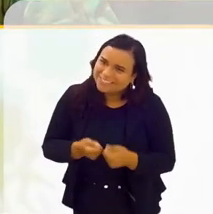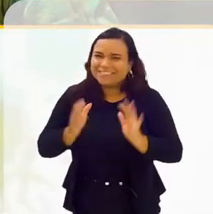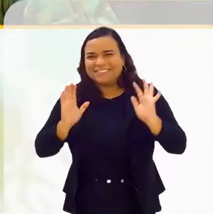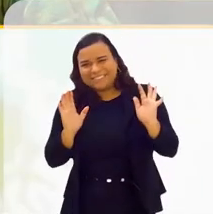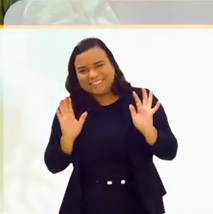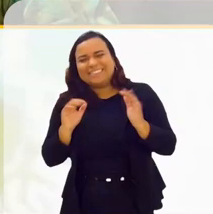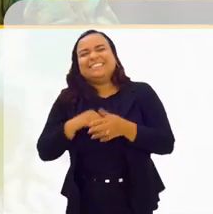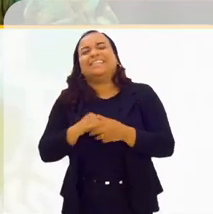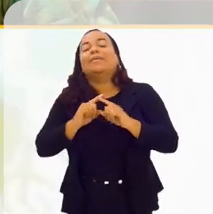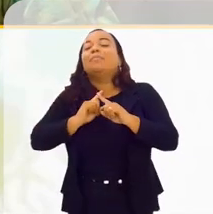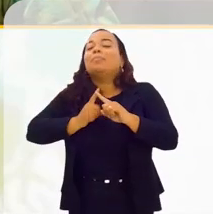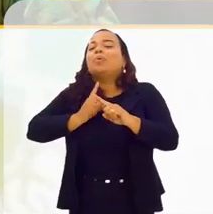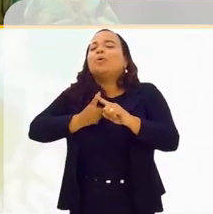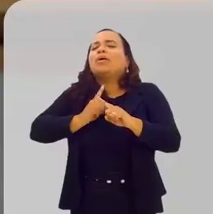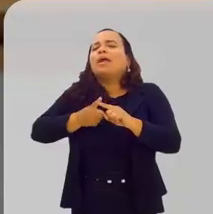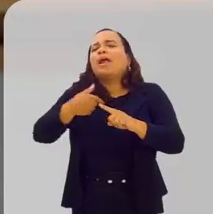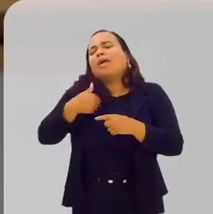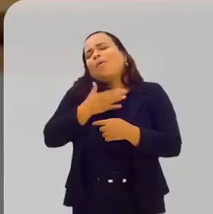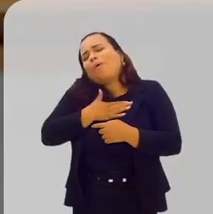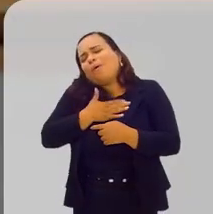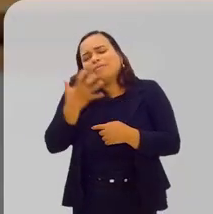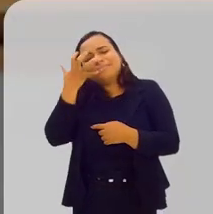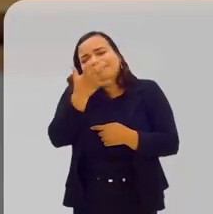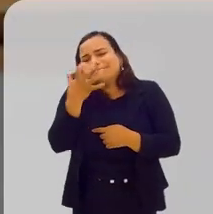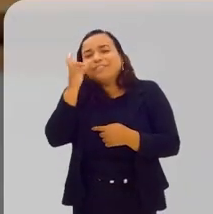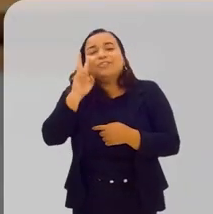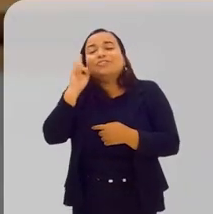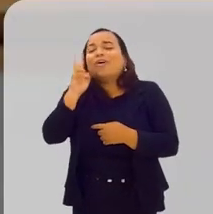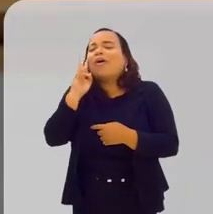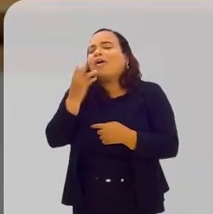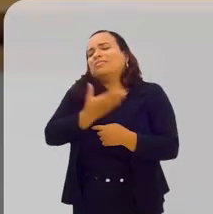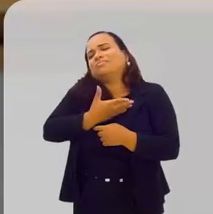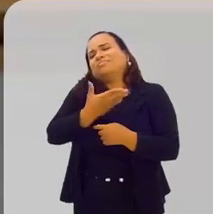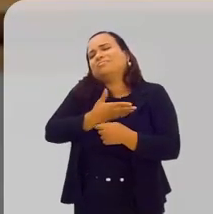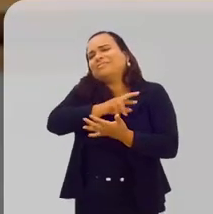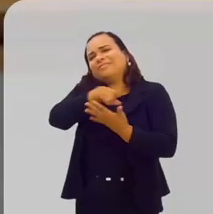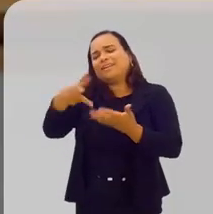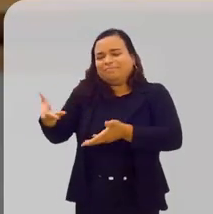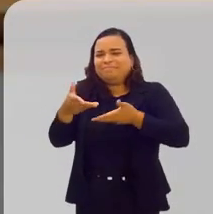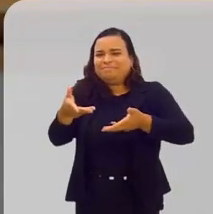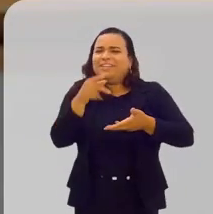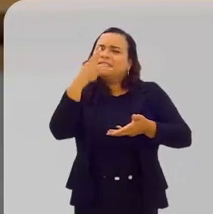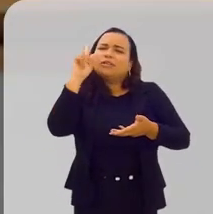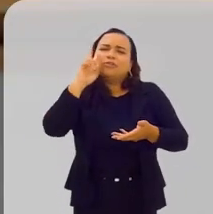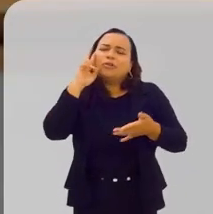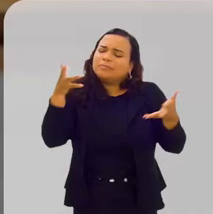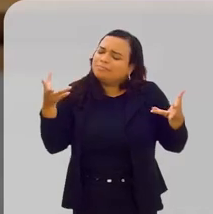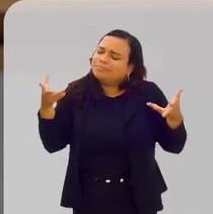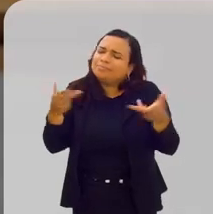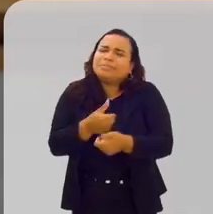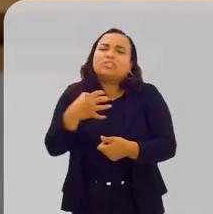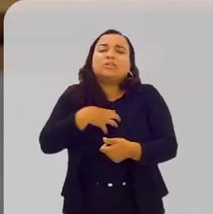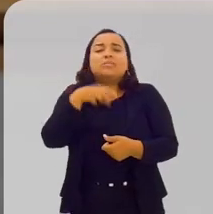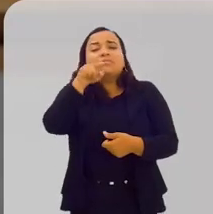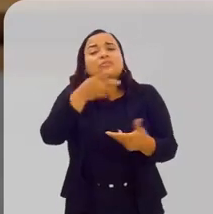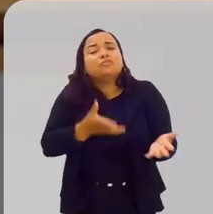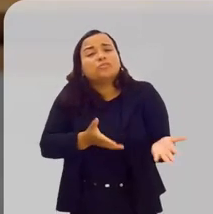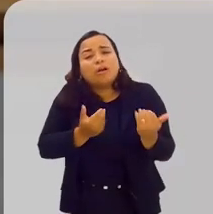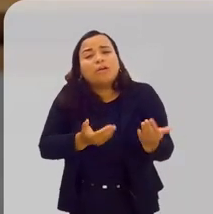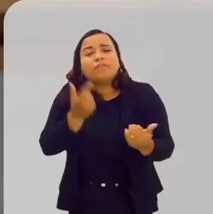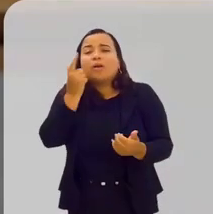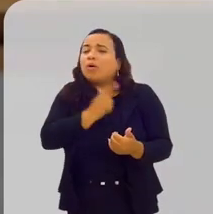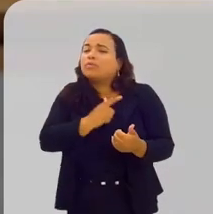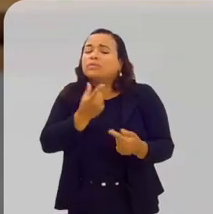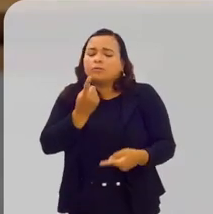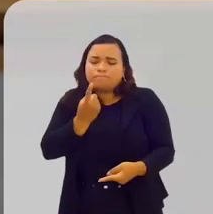porque eu me encanto com as histórias dos meus convidados e a tua história encantadora forma como você tão